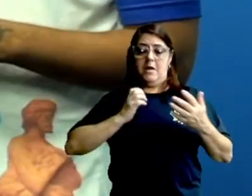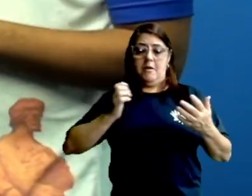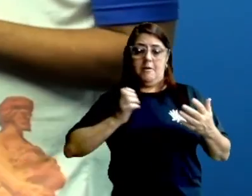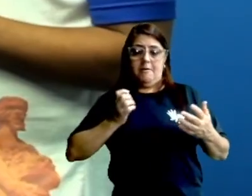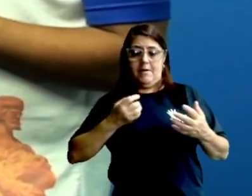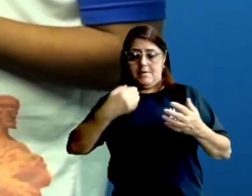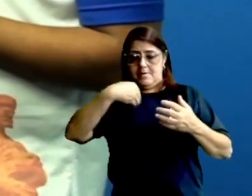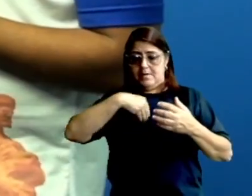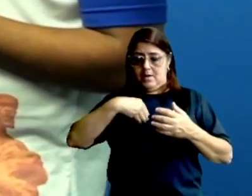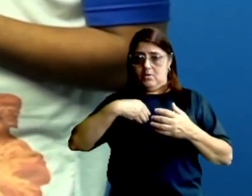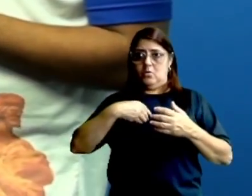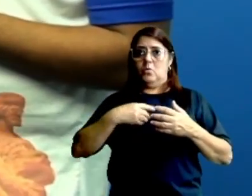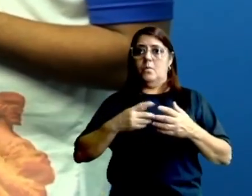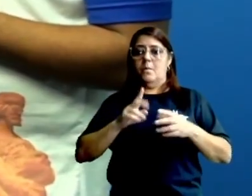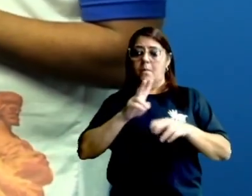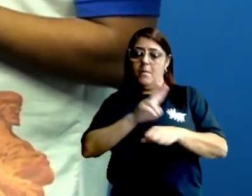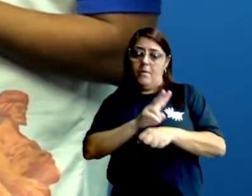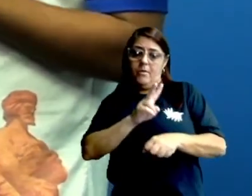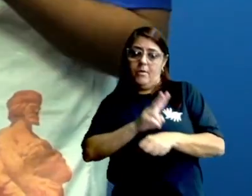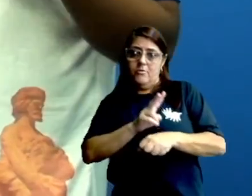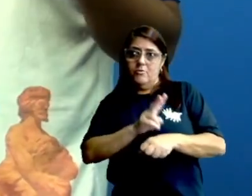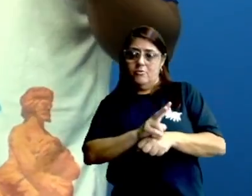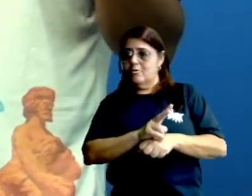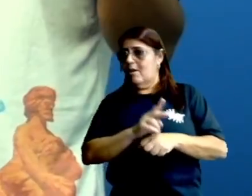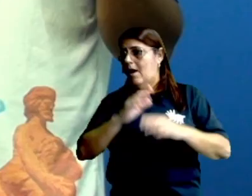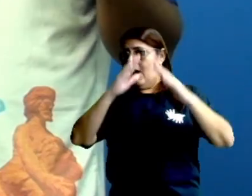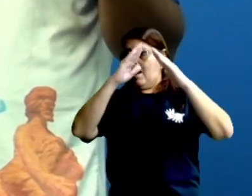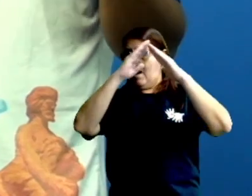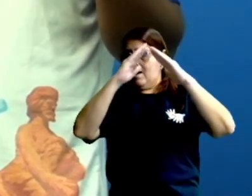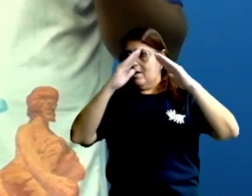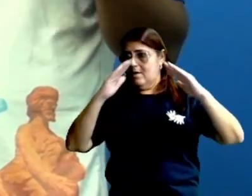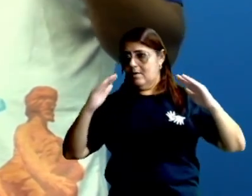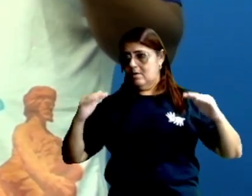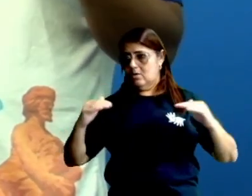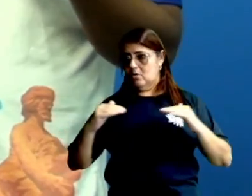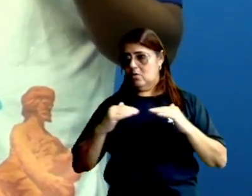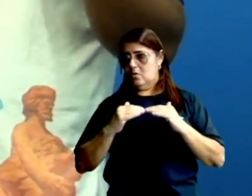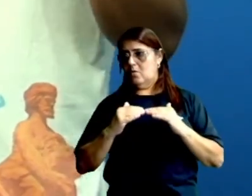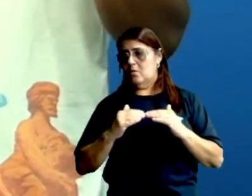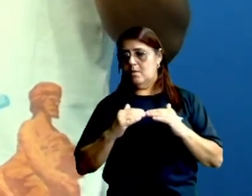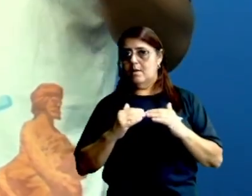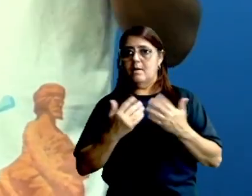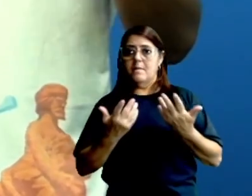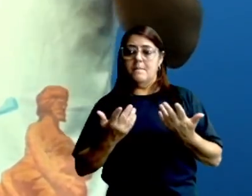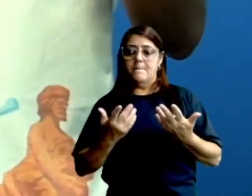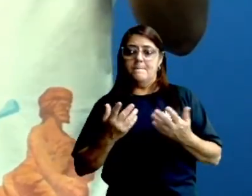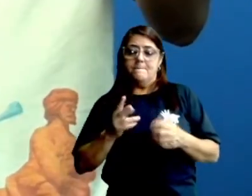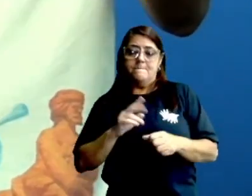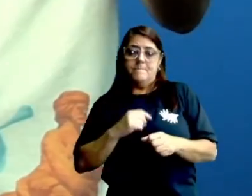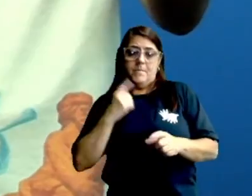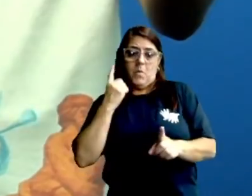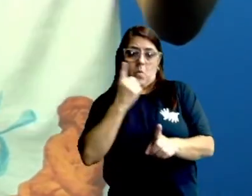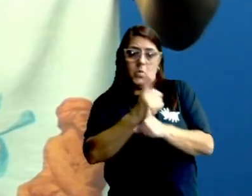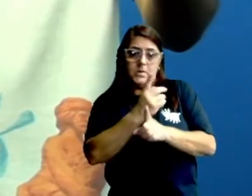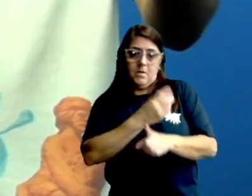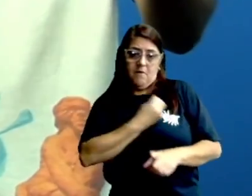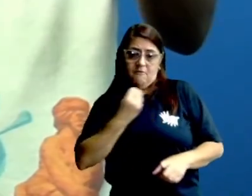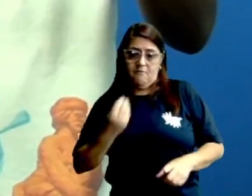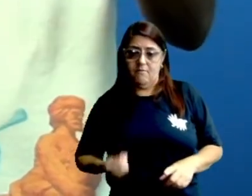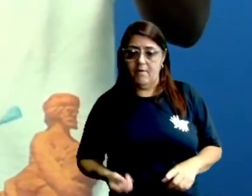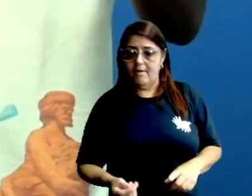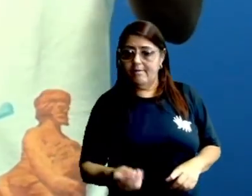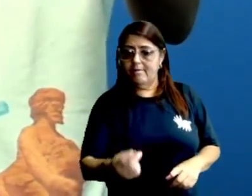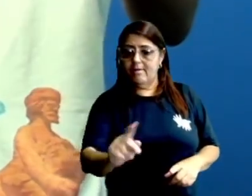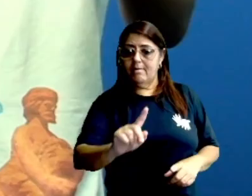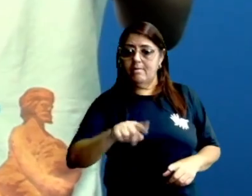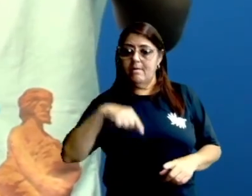na em volta disso então protegia essa tumba nessa esperança mesma de que o faraó ele fosse encontrar uma vida eterna